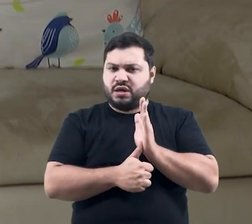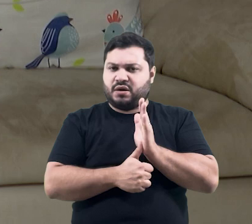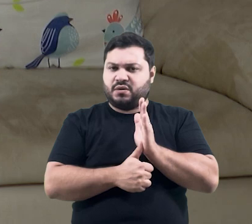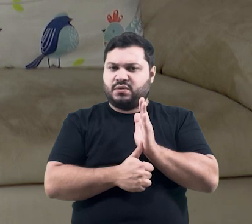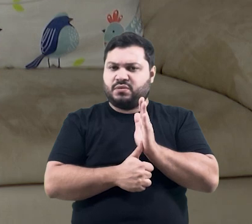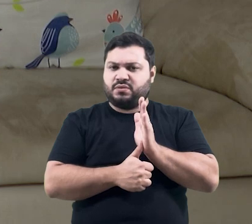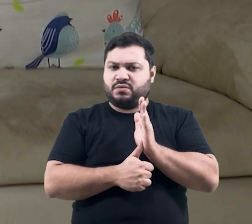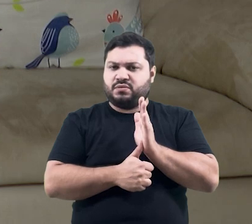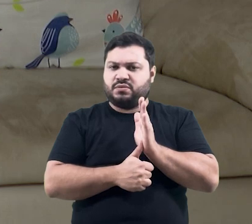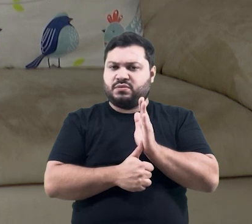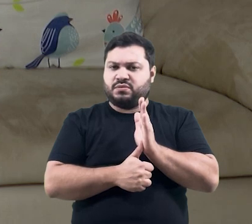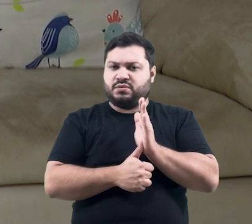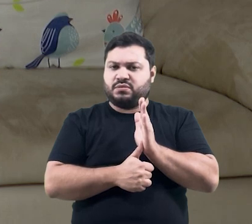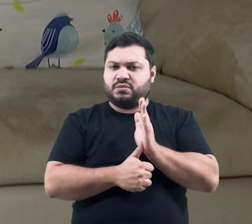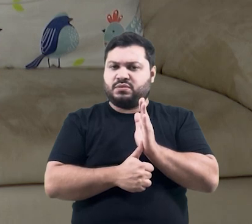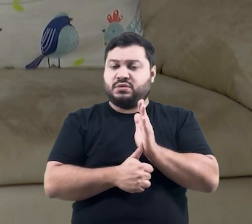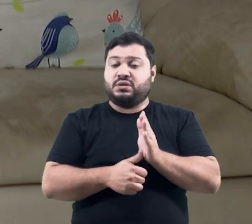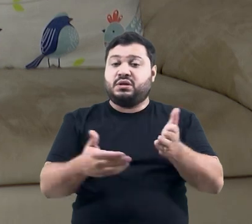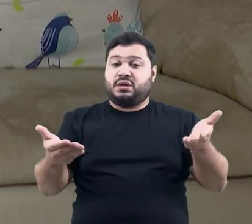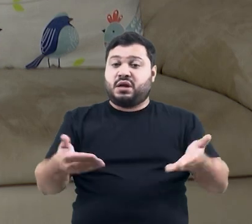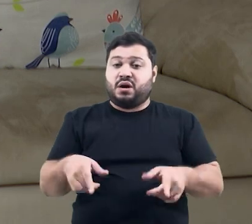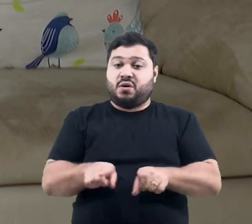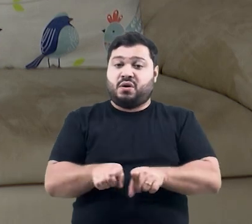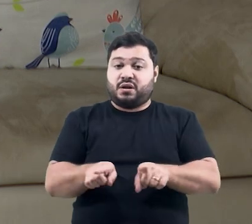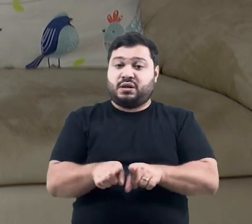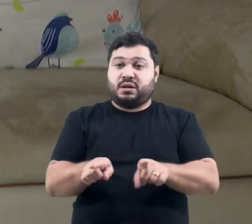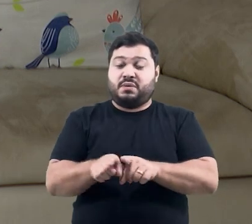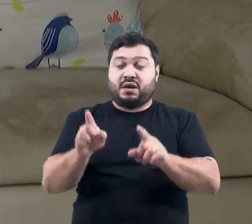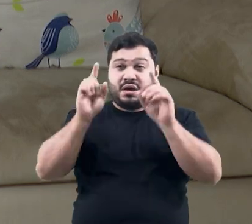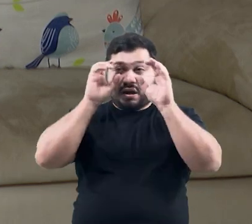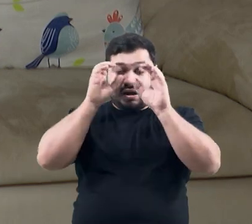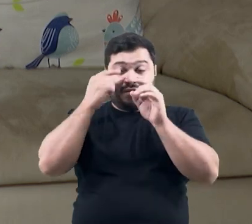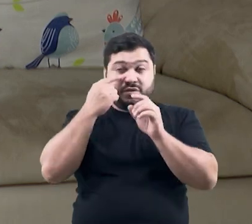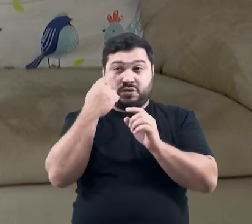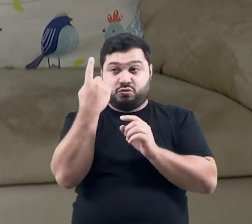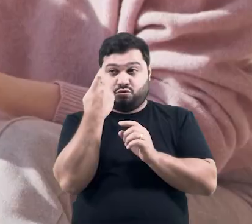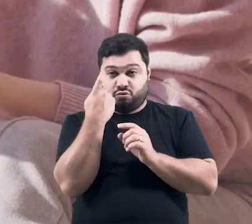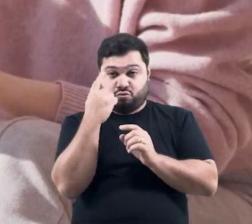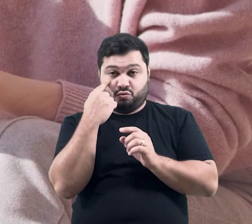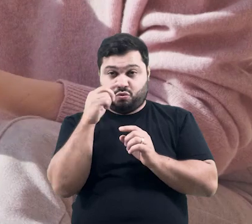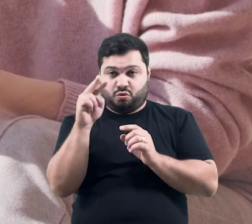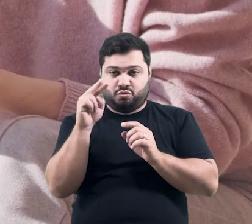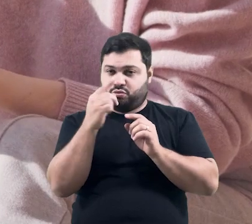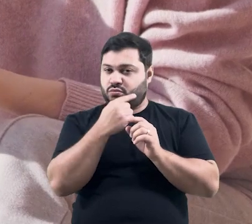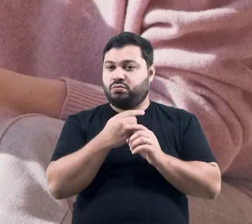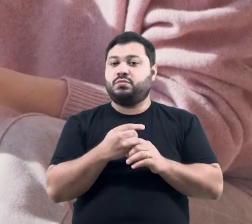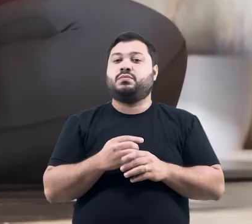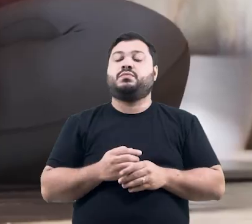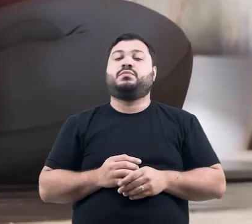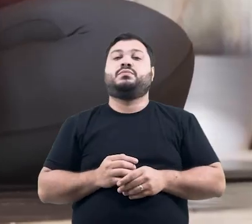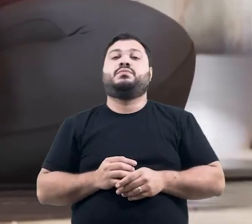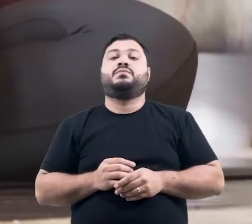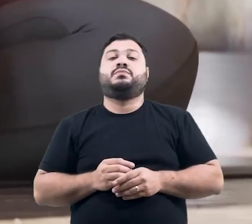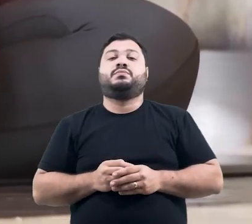de Down. E agora também visão monocular.